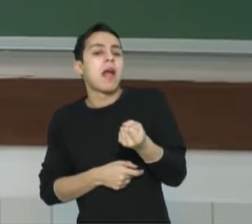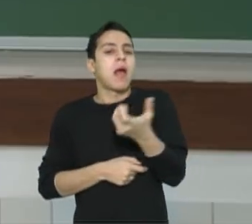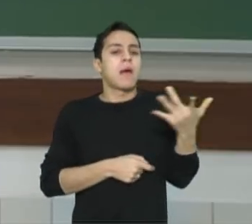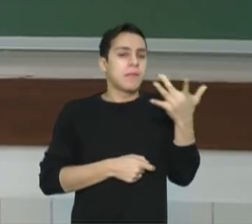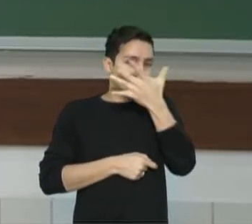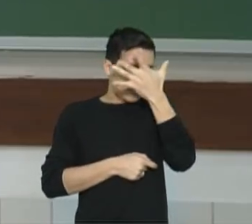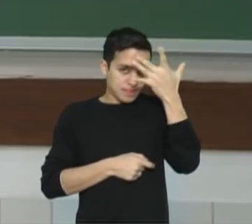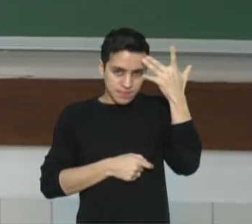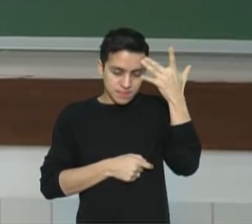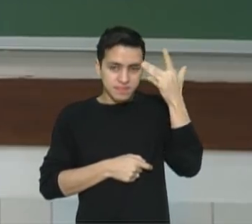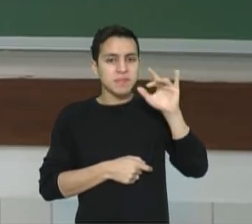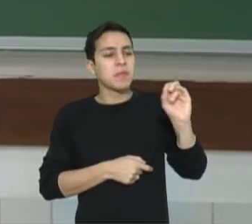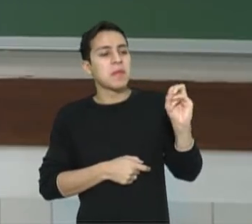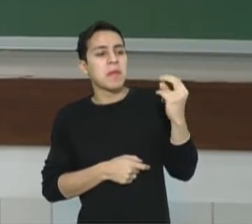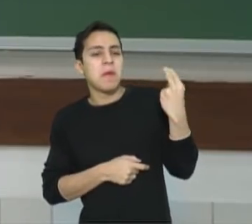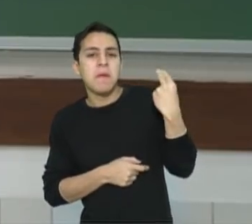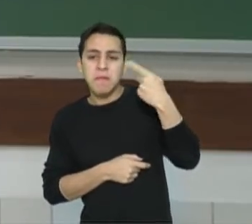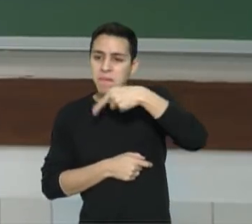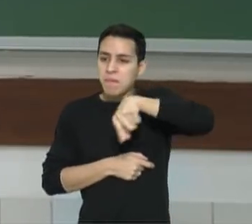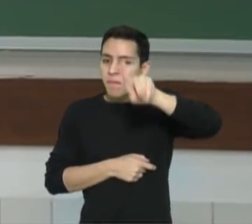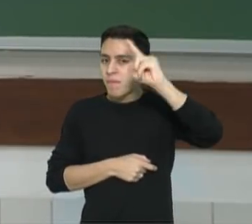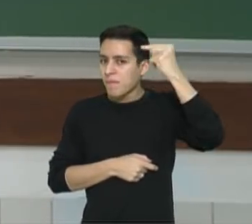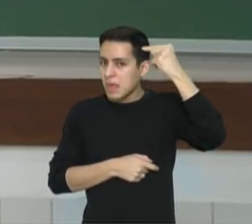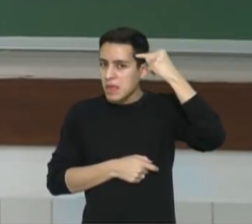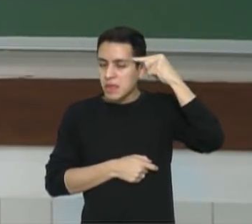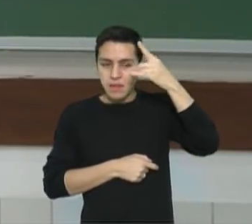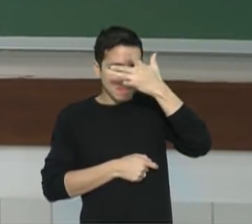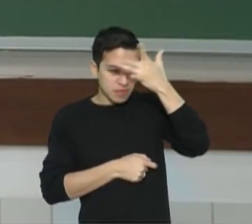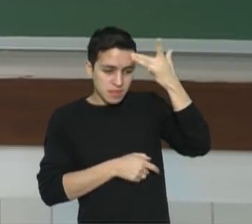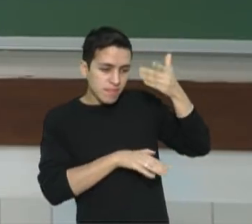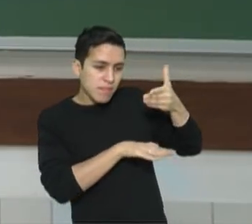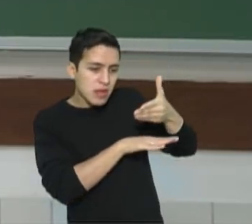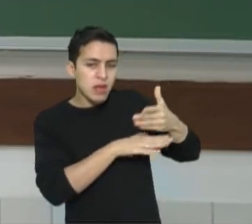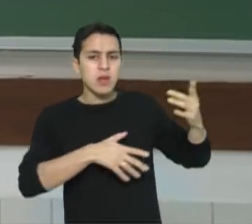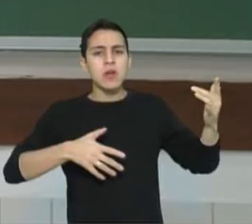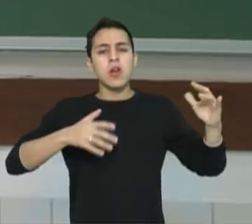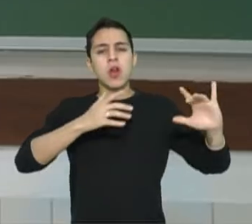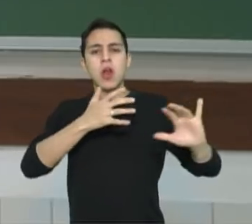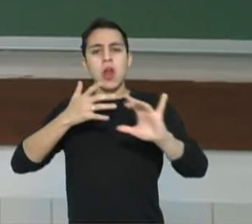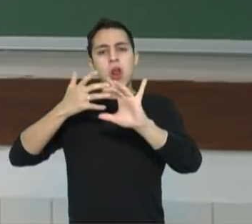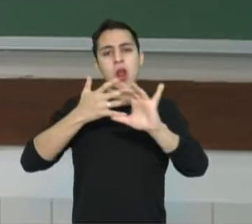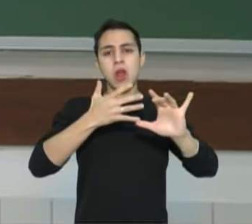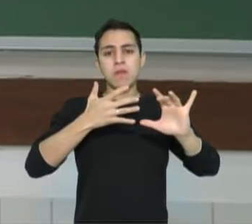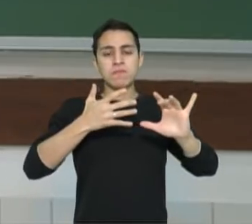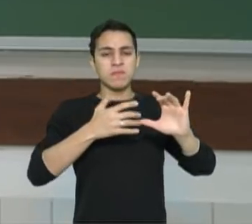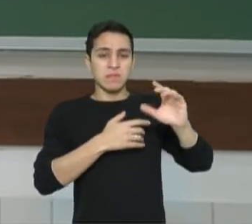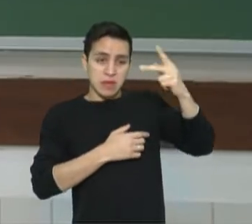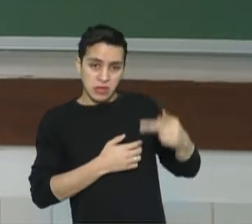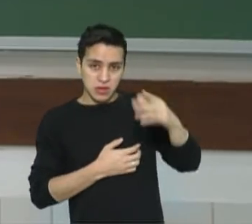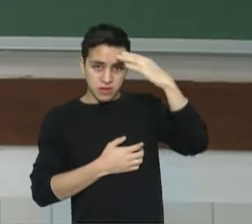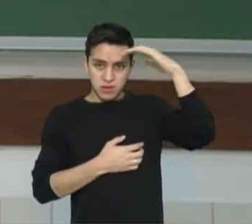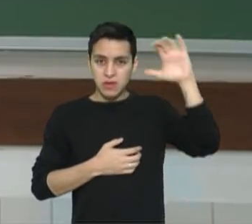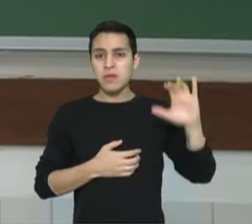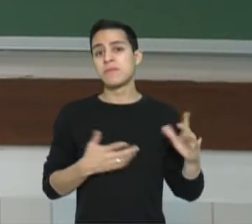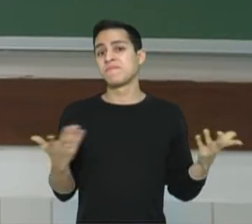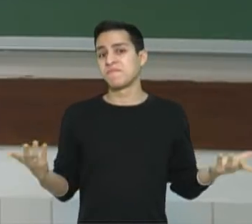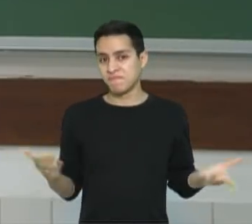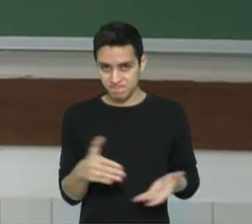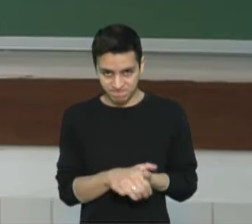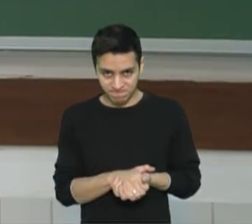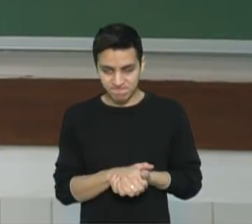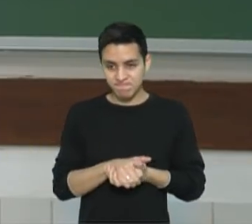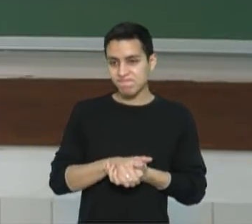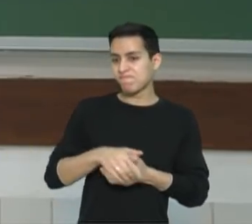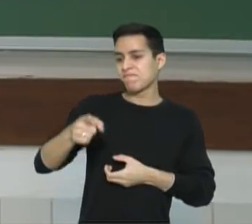de repente, eu penso aí, alguém que faz parte da Orquestra Sinfônica de Curitiba, né? Então, é alguém